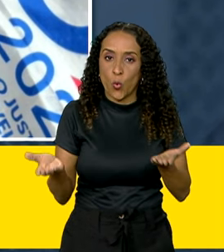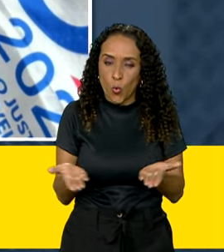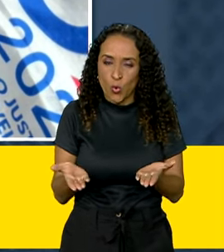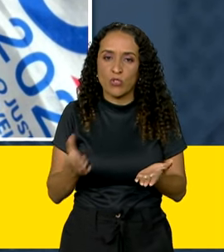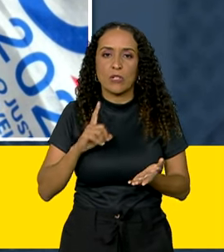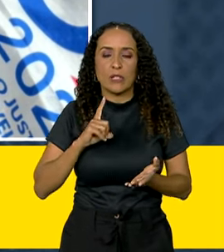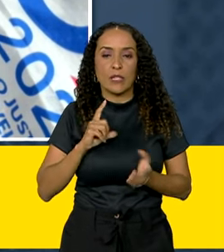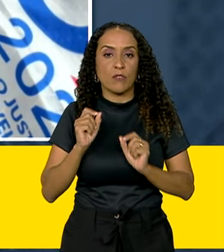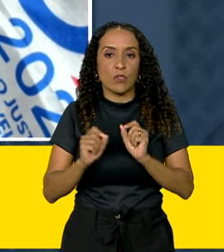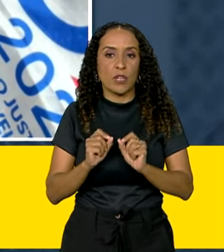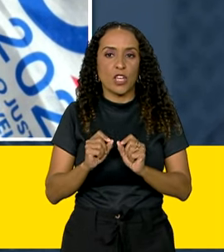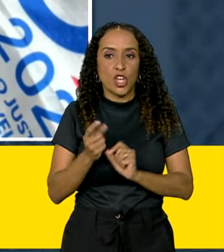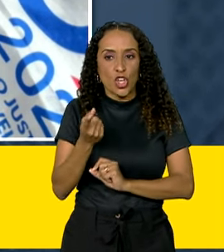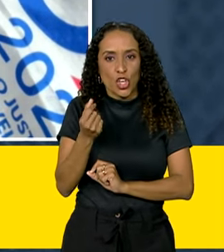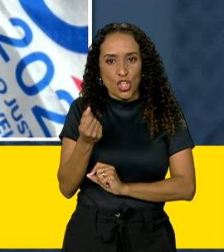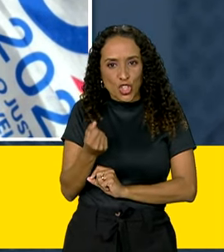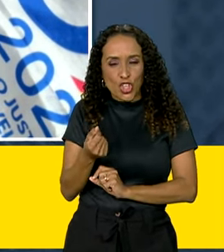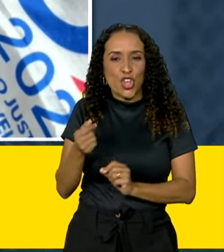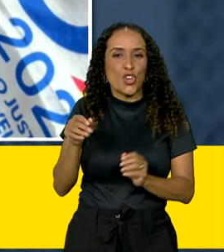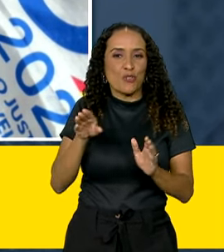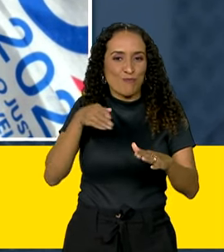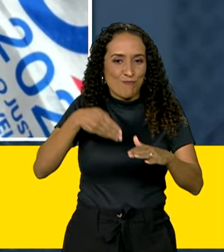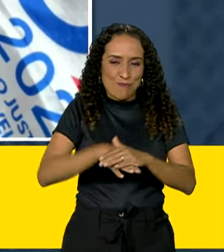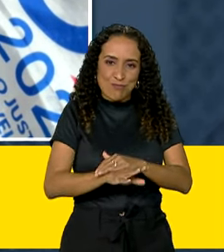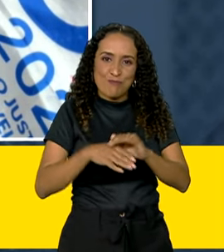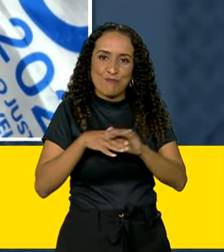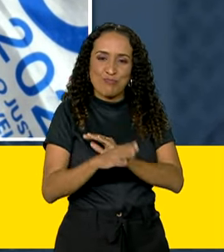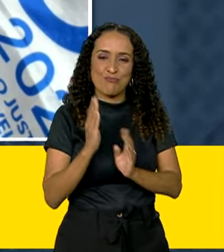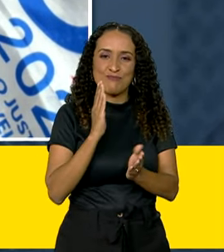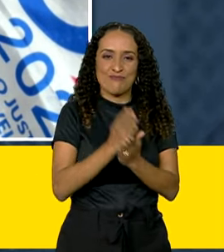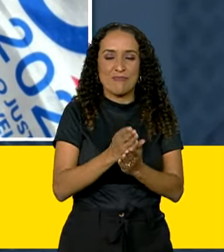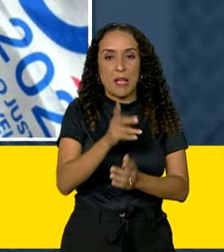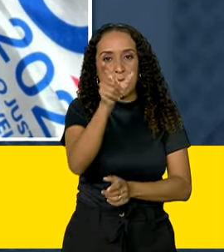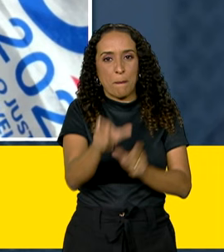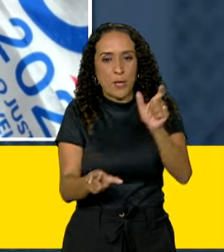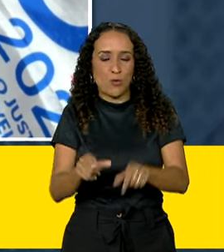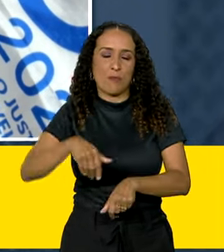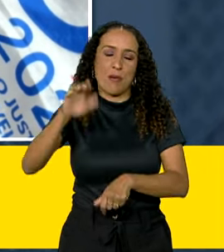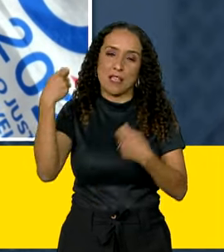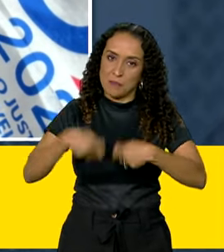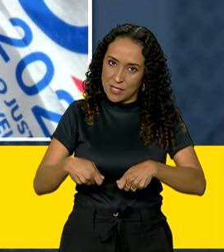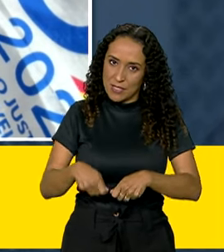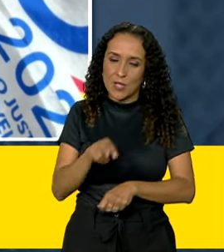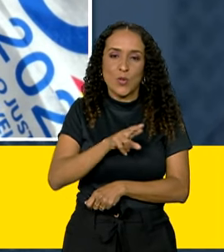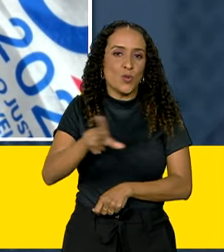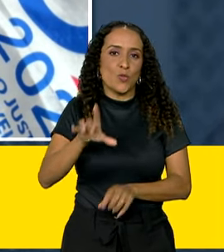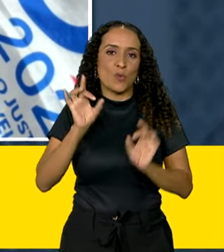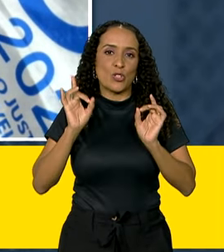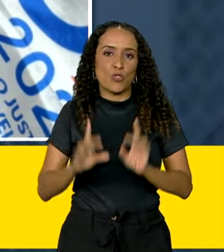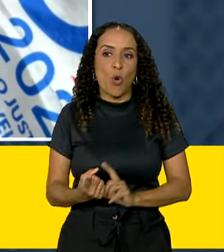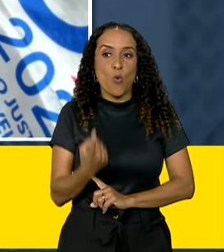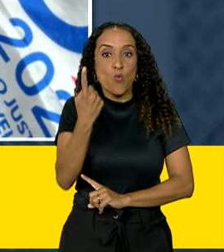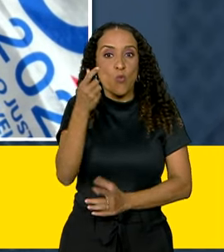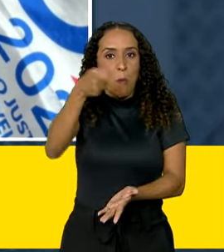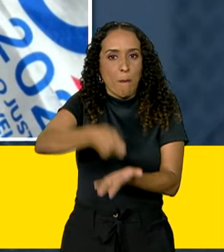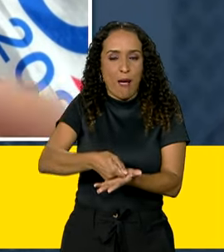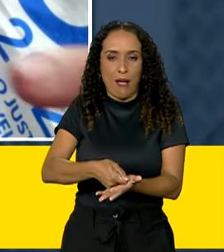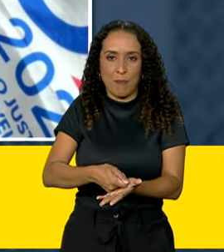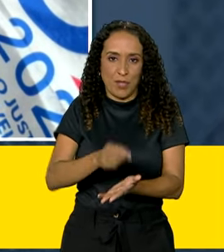a gente teve o dinheiro chegando às pessoas que mais precisam. Não se tratava só de um